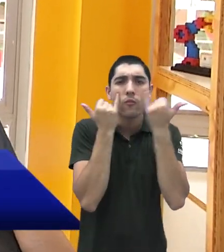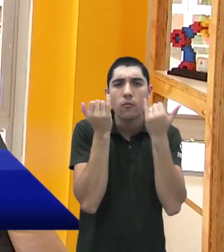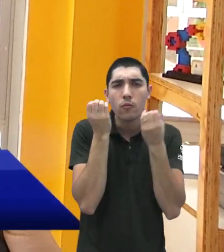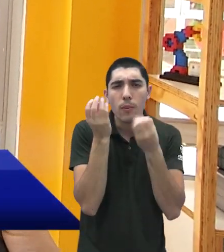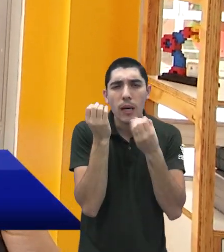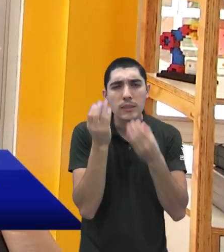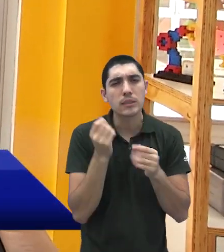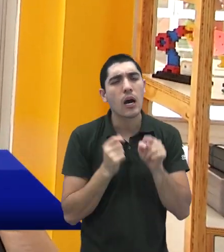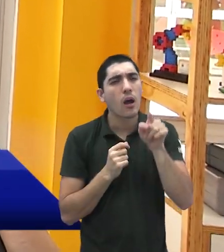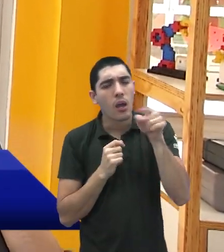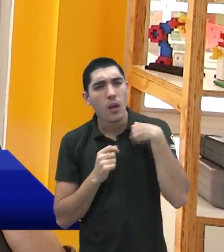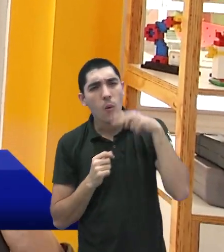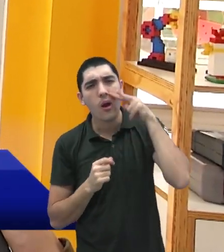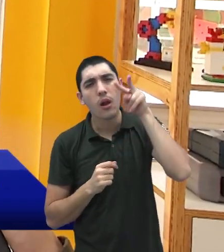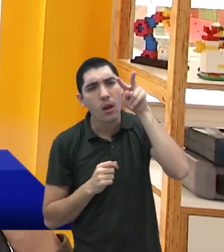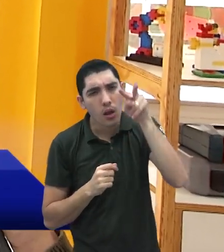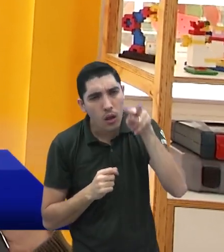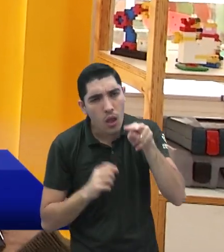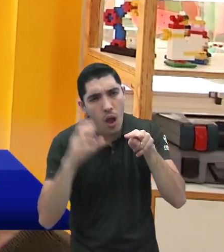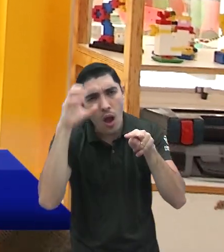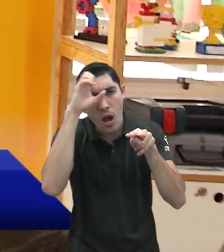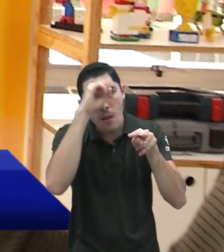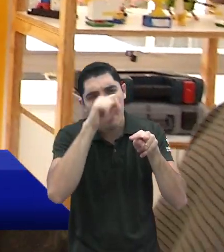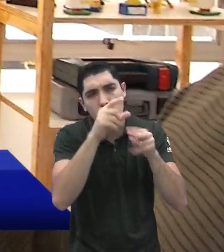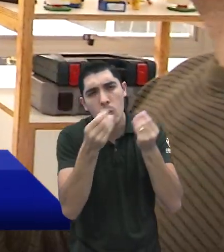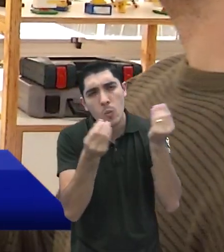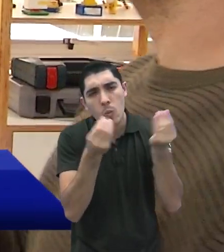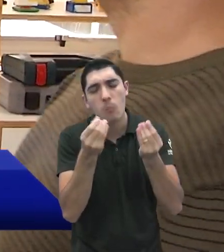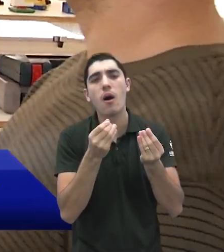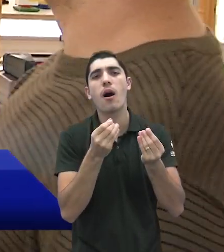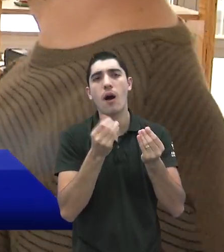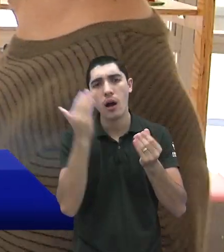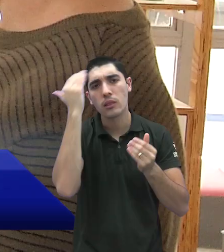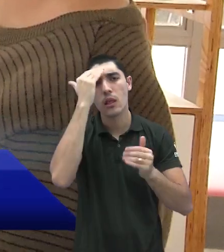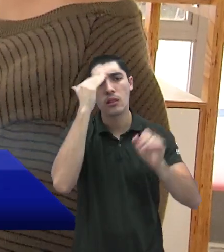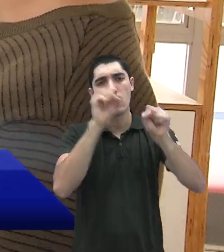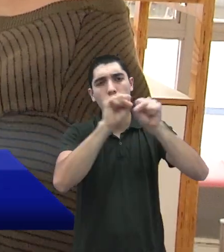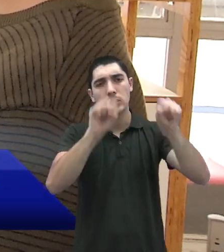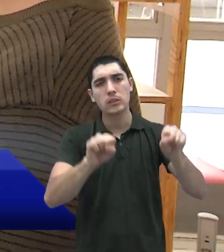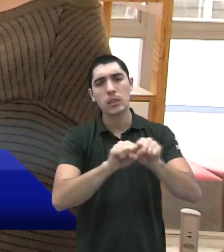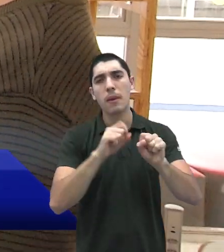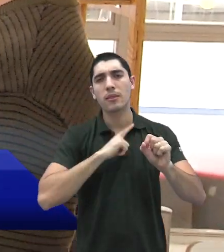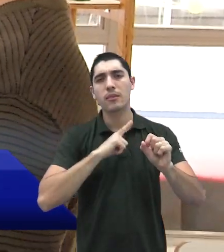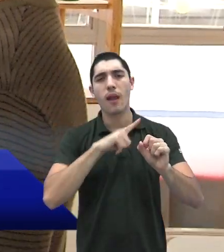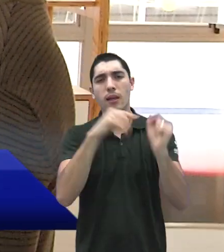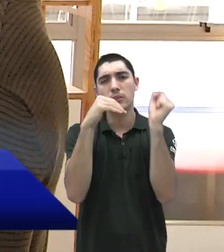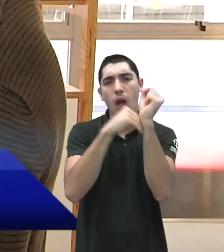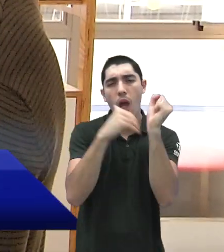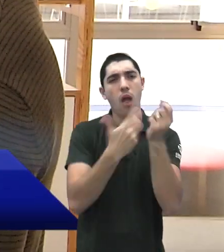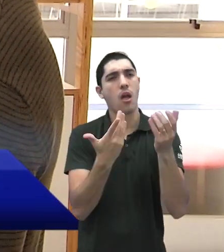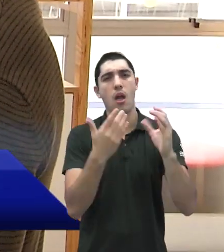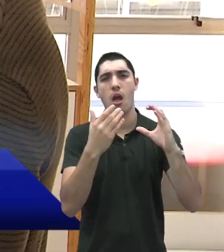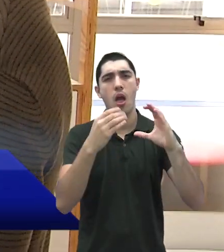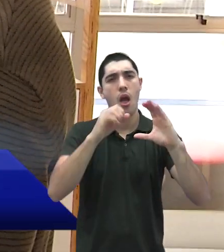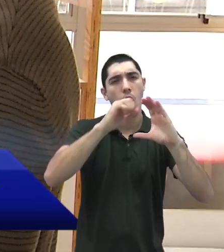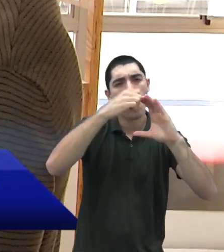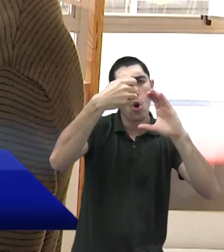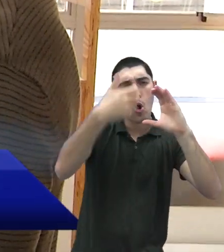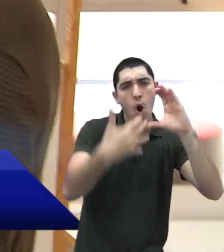é dados, como que interpreta esses dados, qual é o entendimento de uma sequência lógica, como eles